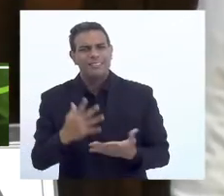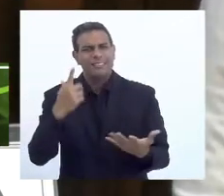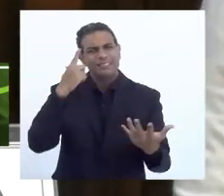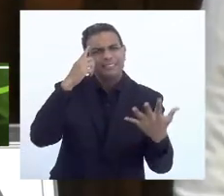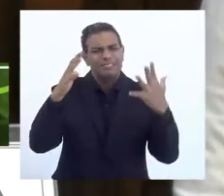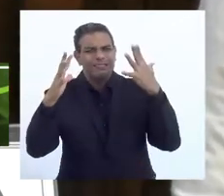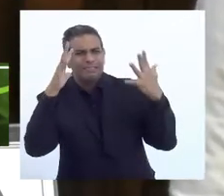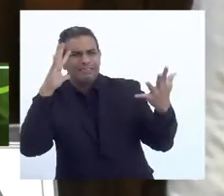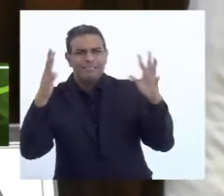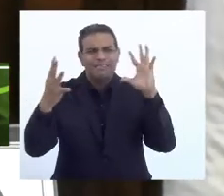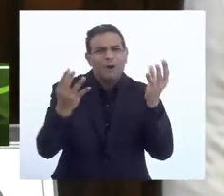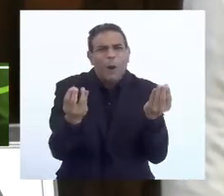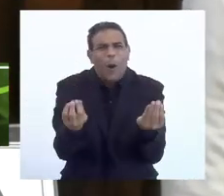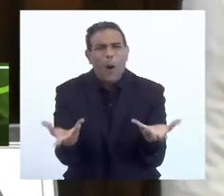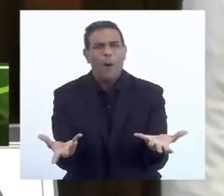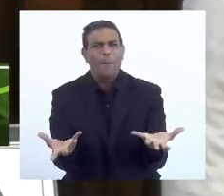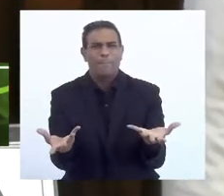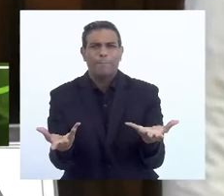questionamento